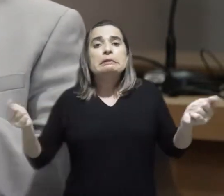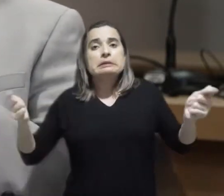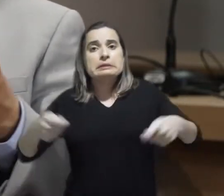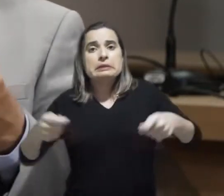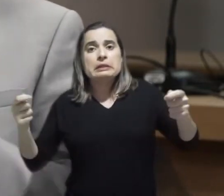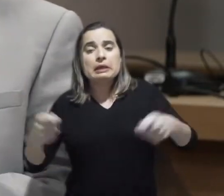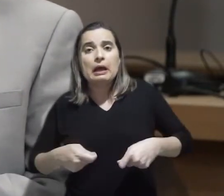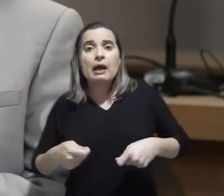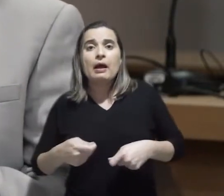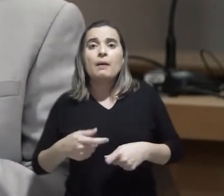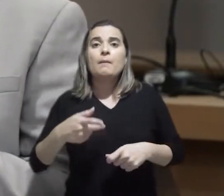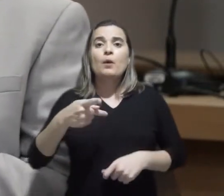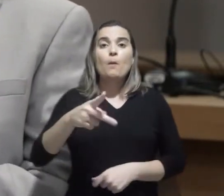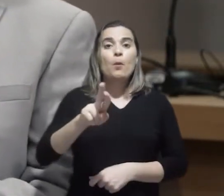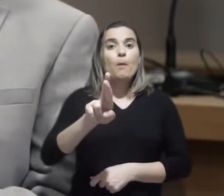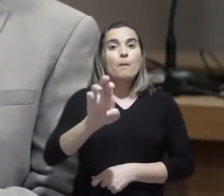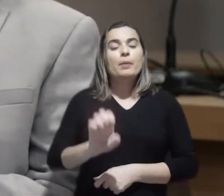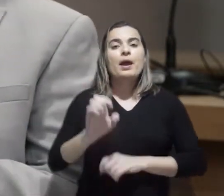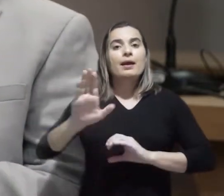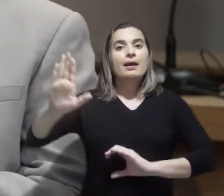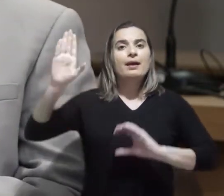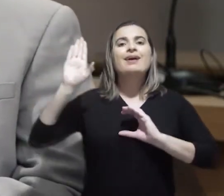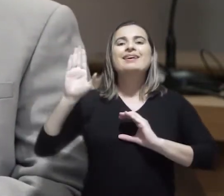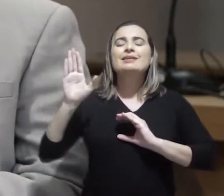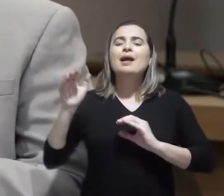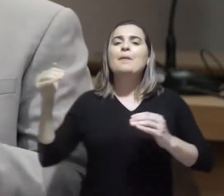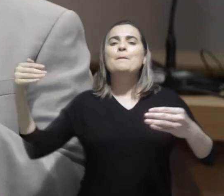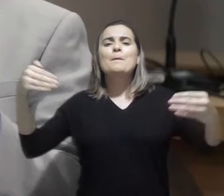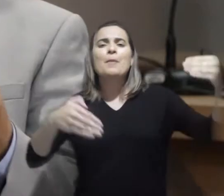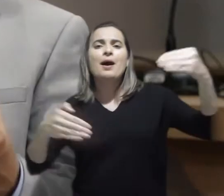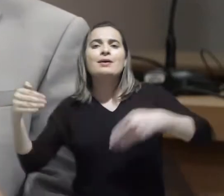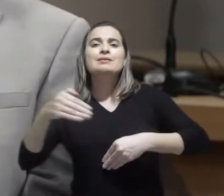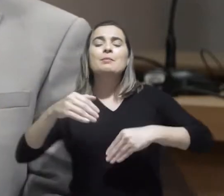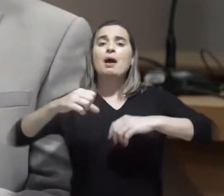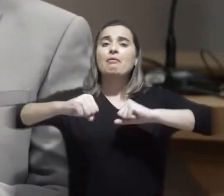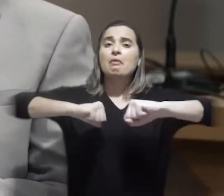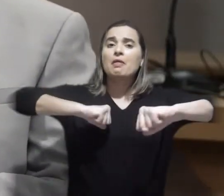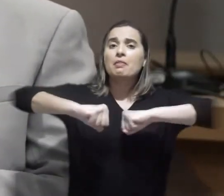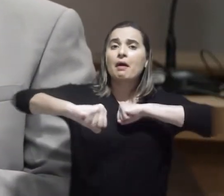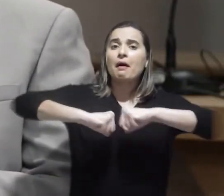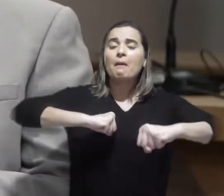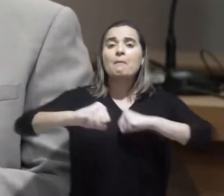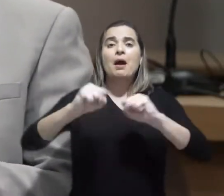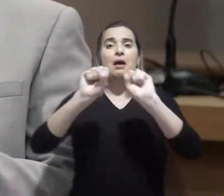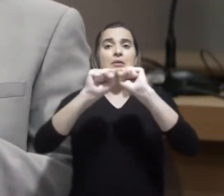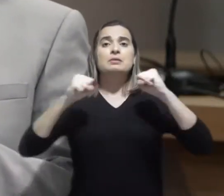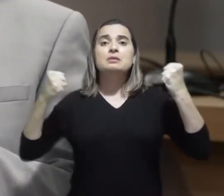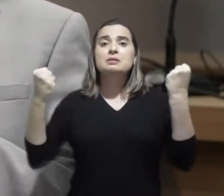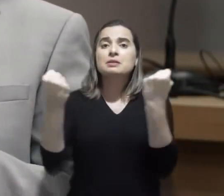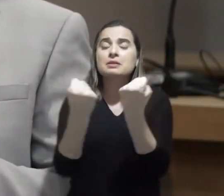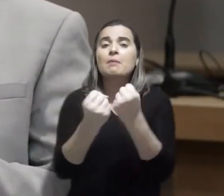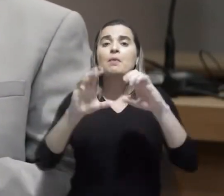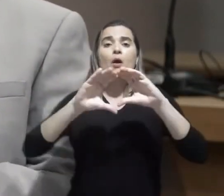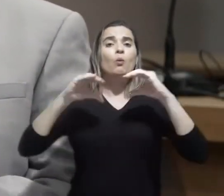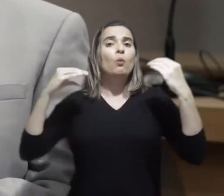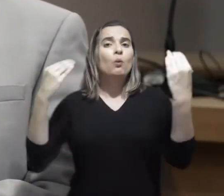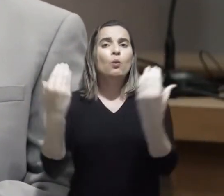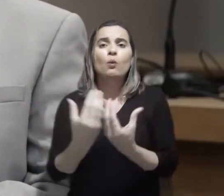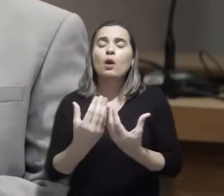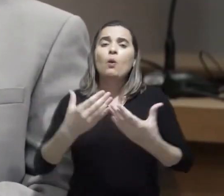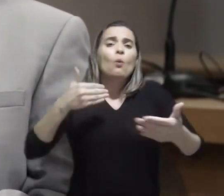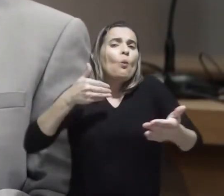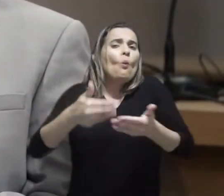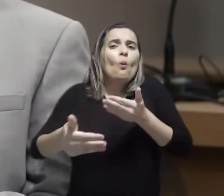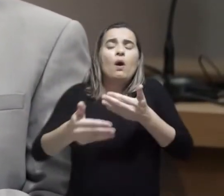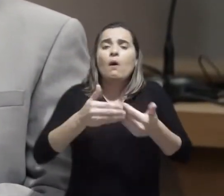essa possibilidade do pré-candidato participar de debates, de conferências, de seminários, de tudo aquilo que ele pudesse